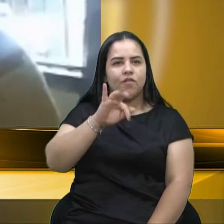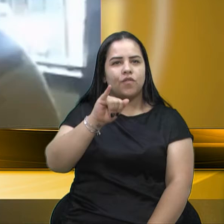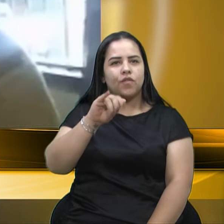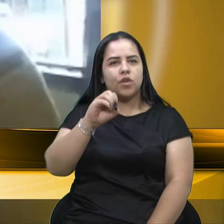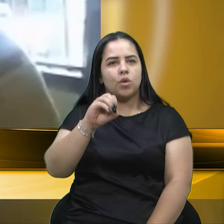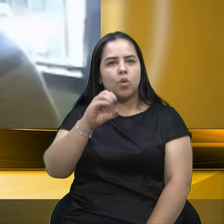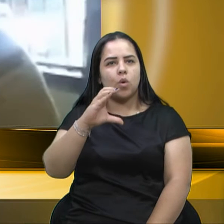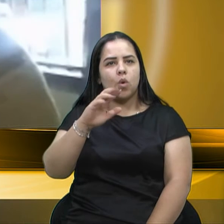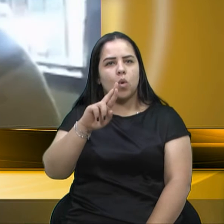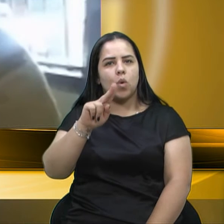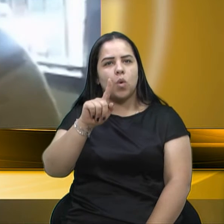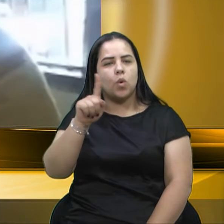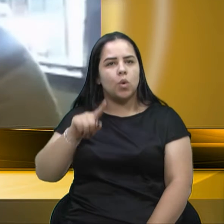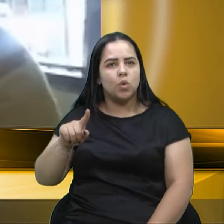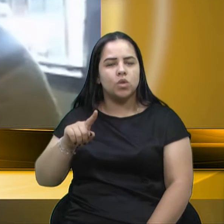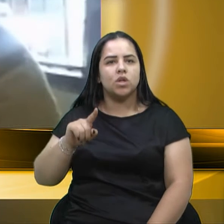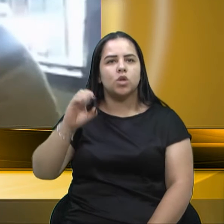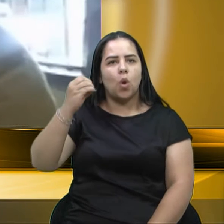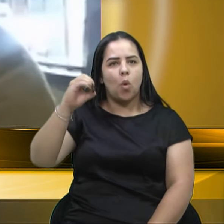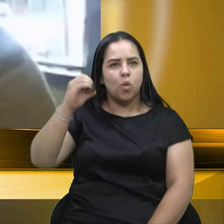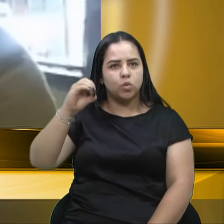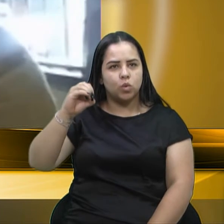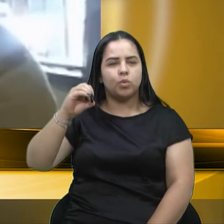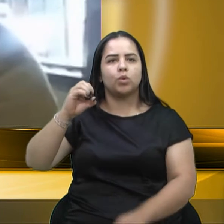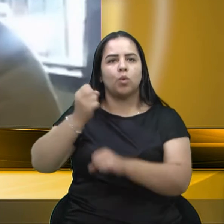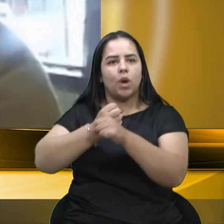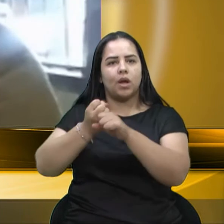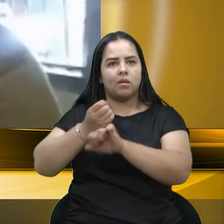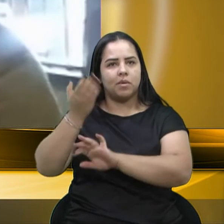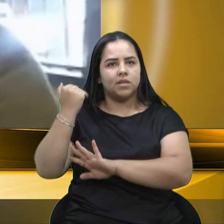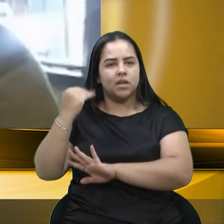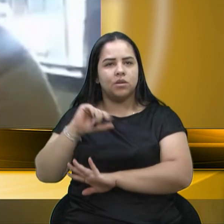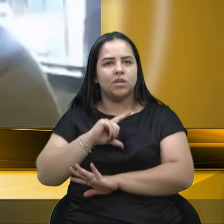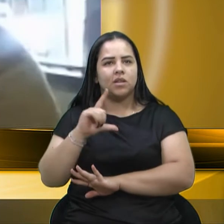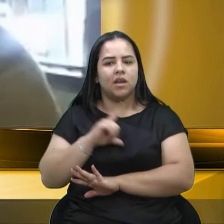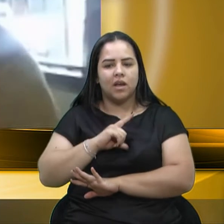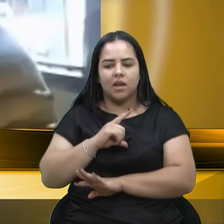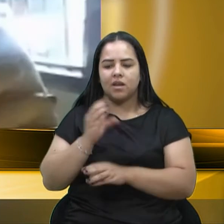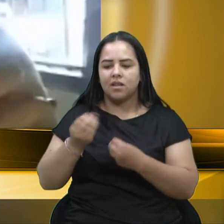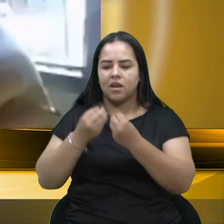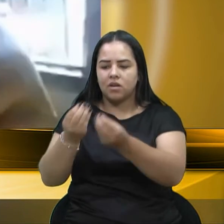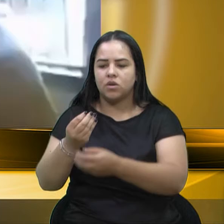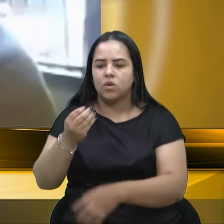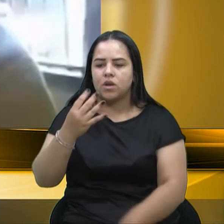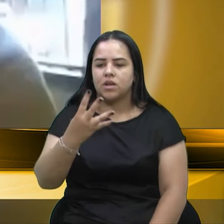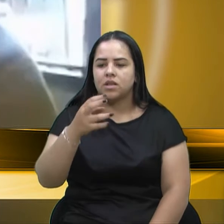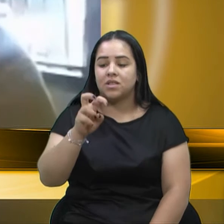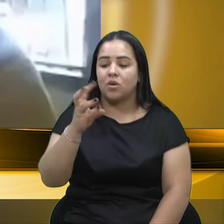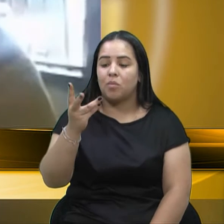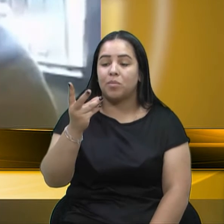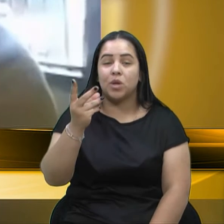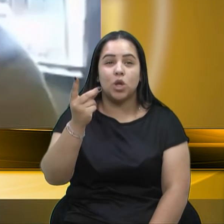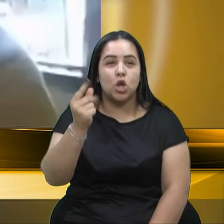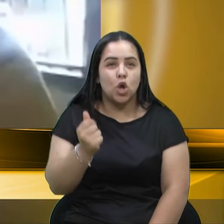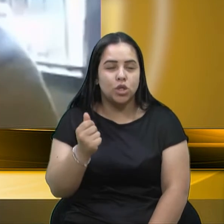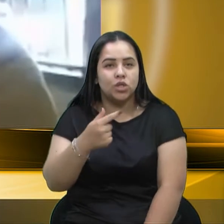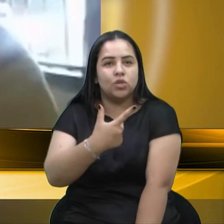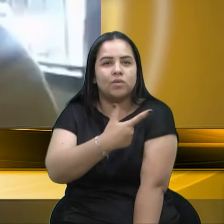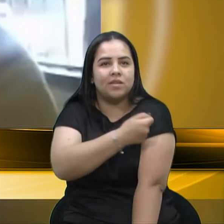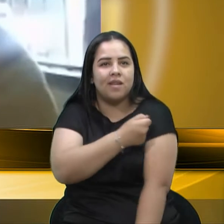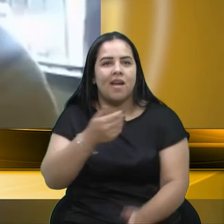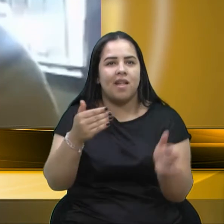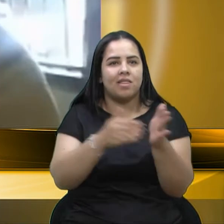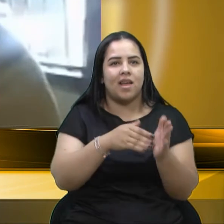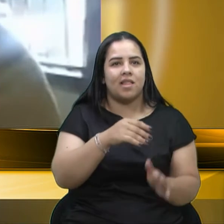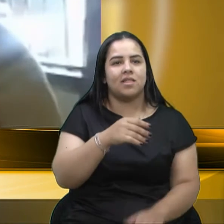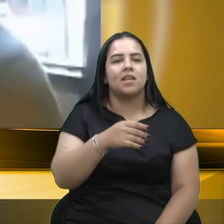passado, e que foi rejeitada, né, e que previa uma entrega de 45 milhões de doses da Coronavac até dezembro de